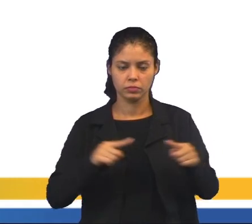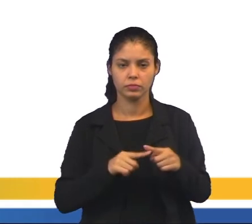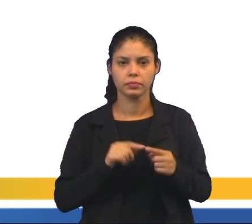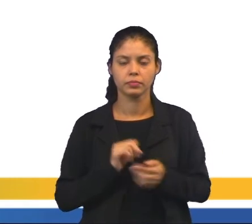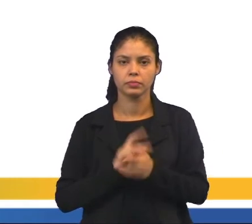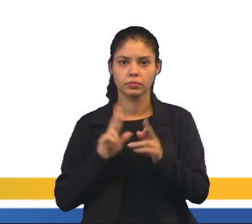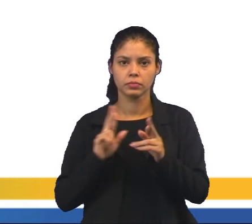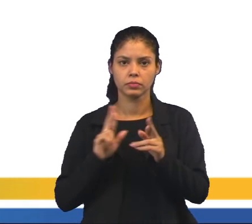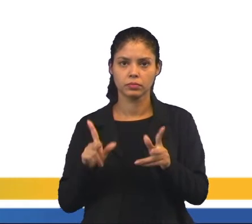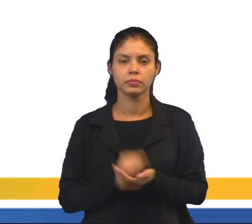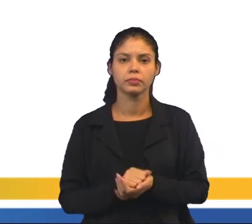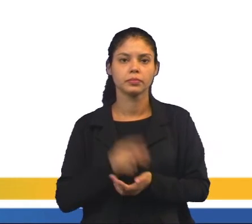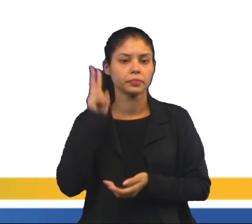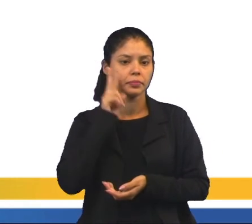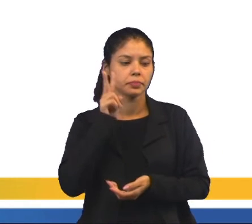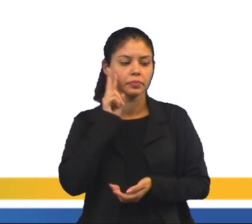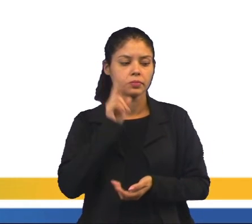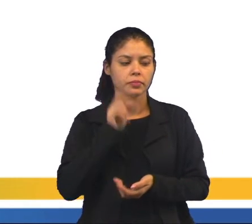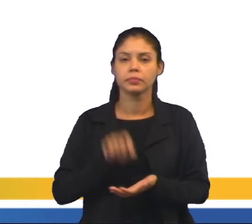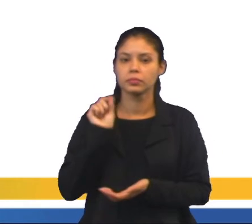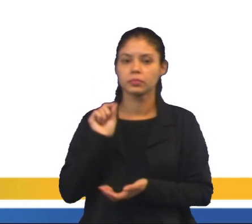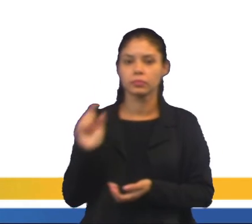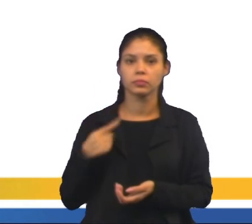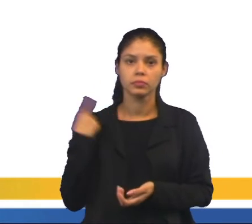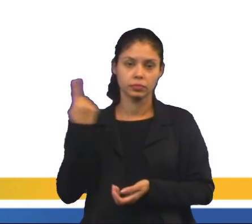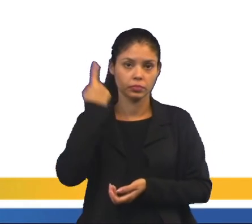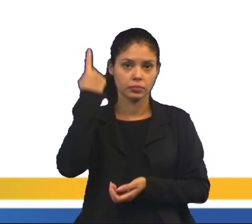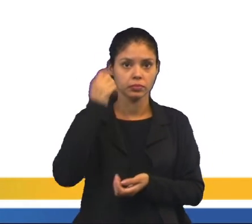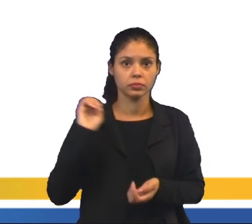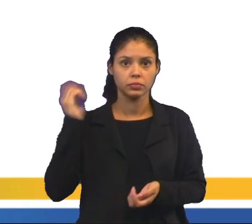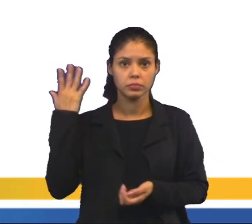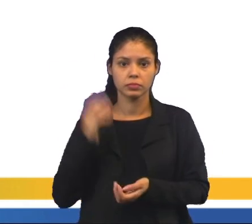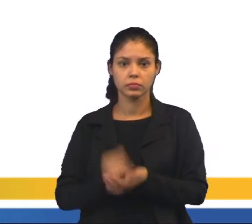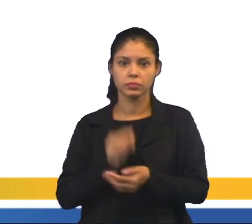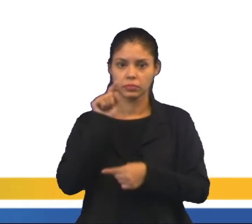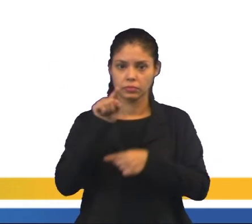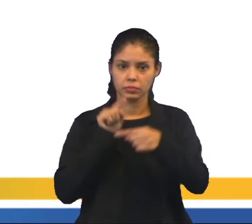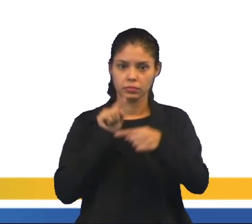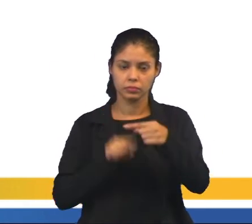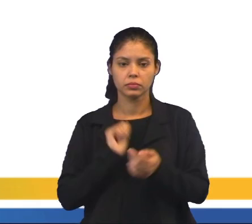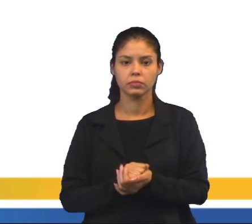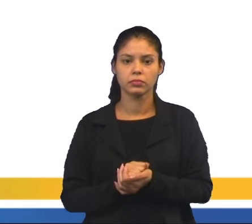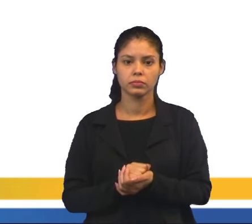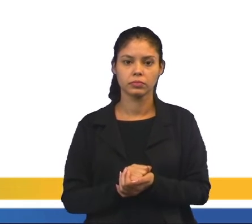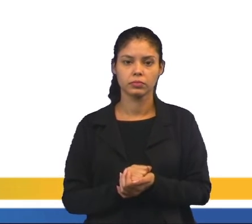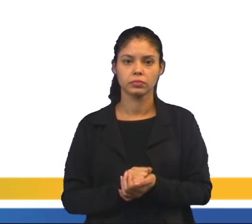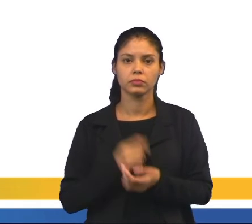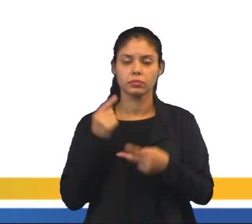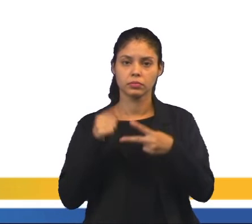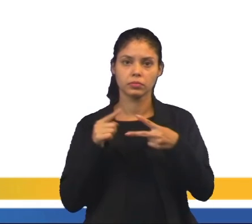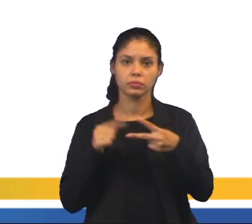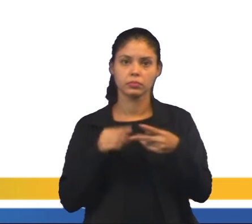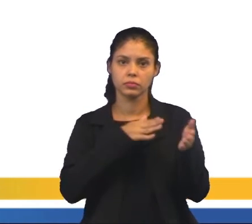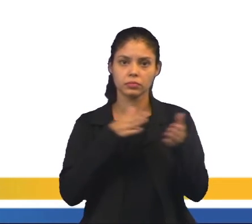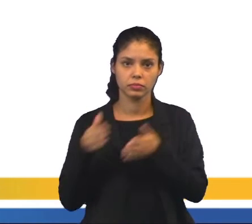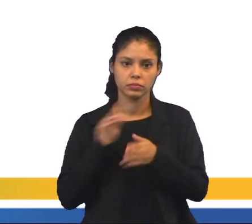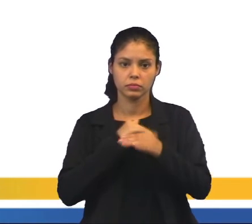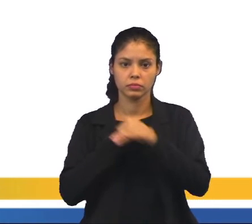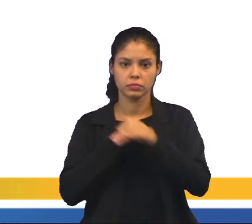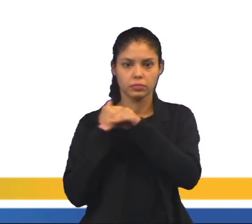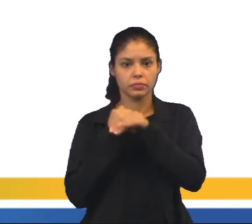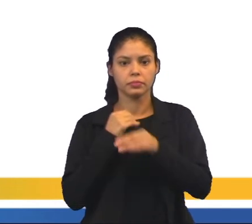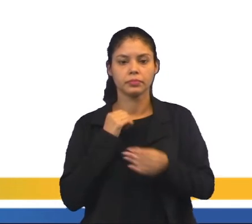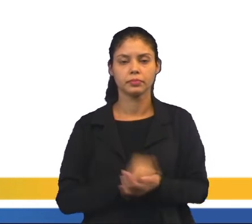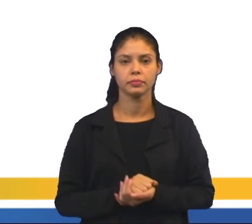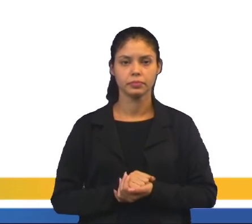diferenciados. Lembrando que a altura, nesse caso, divide o lado em duas partes